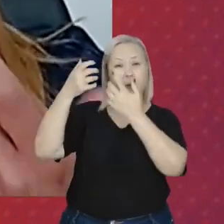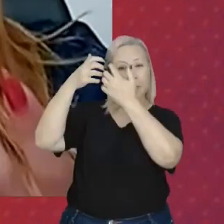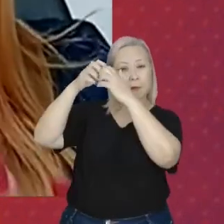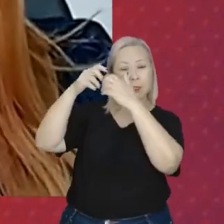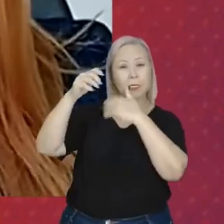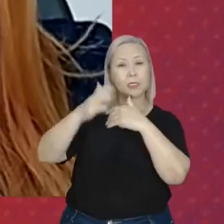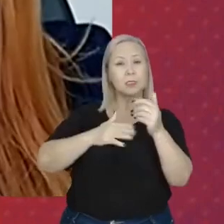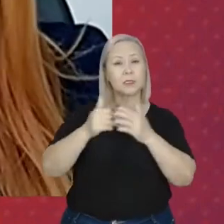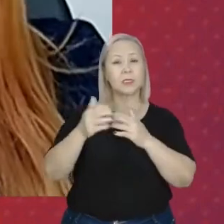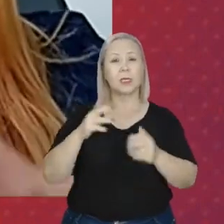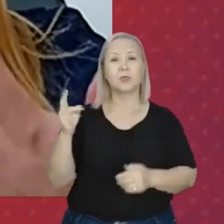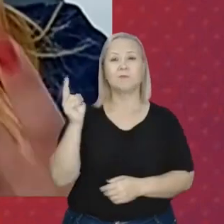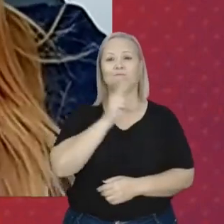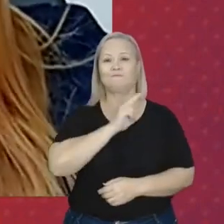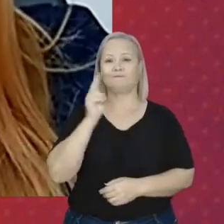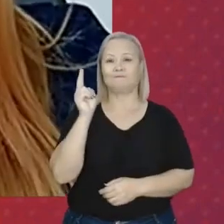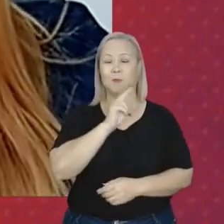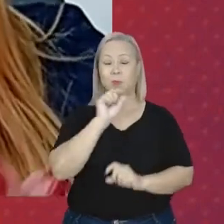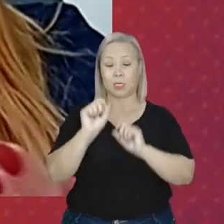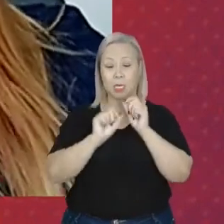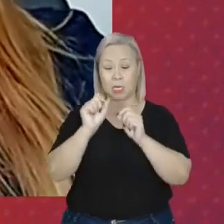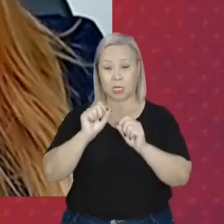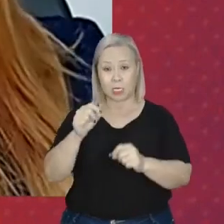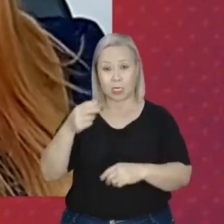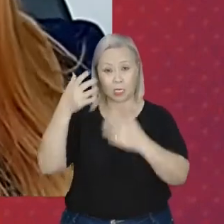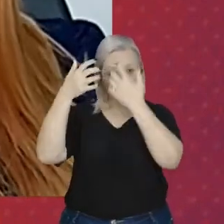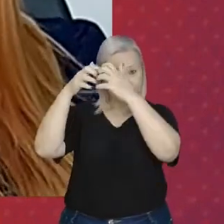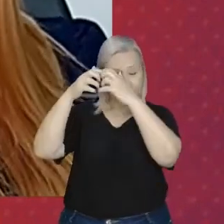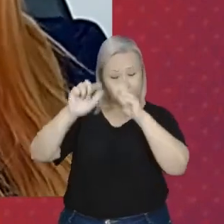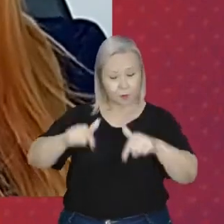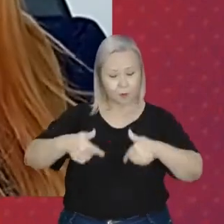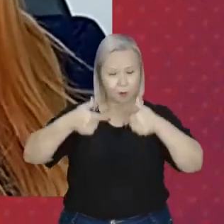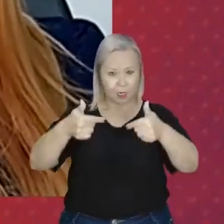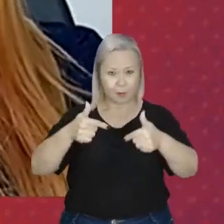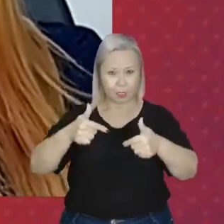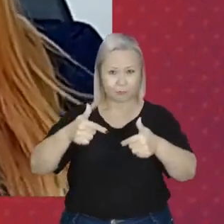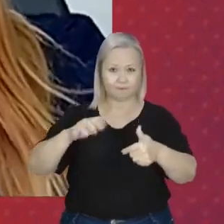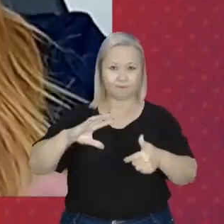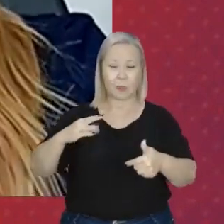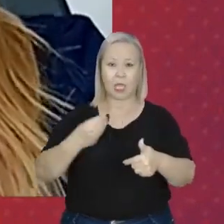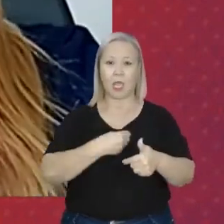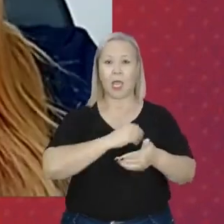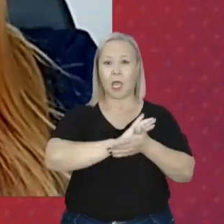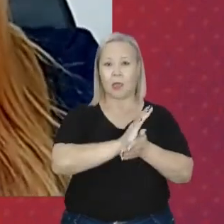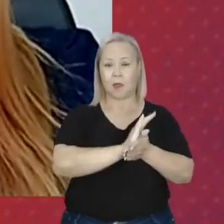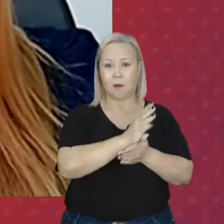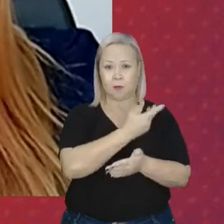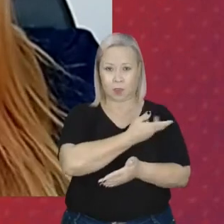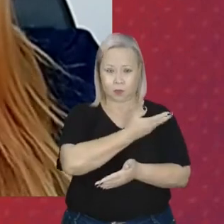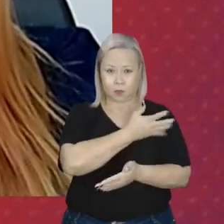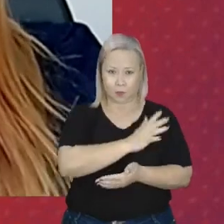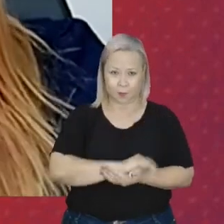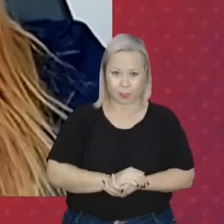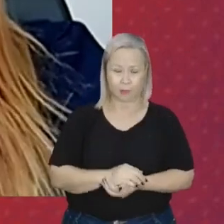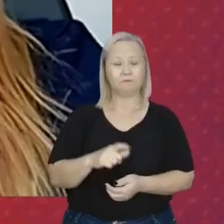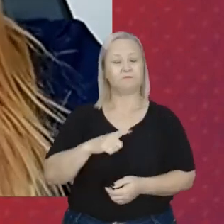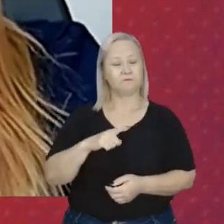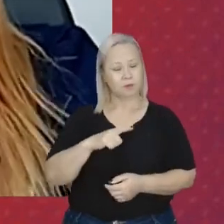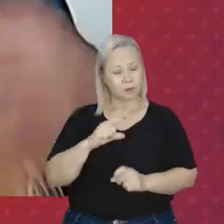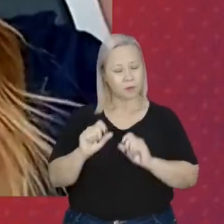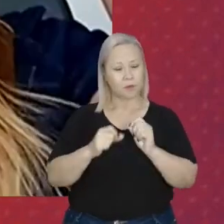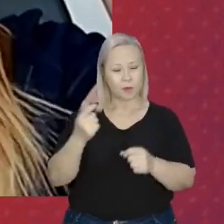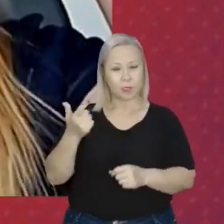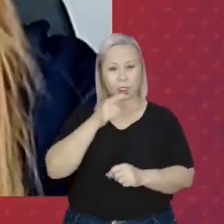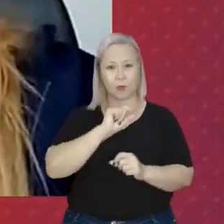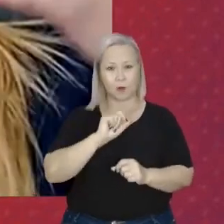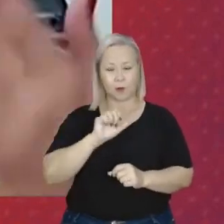em ações emergenciais que pensem o enfrentamento à transfobia, né? A gente teve essa conquista na STF, e o